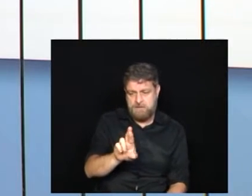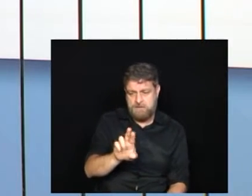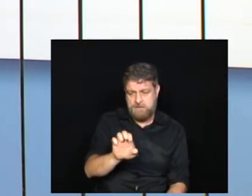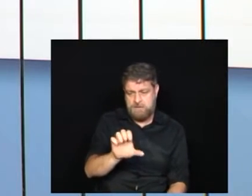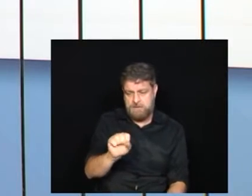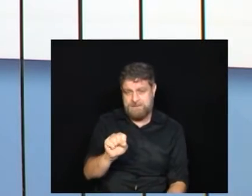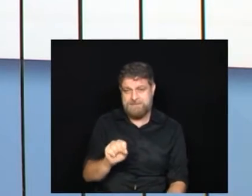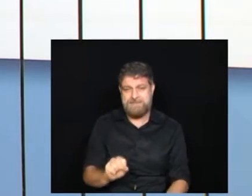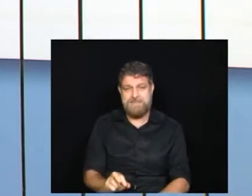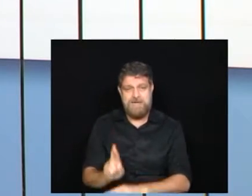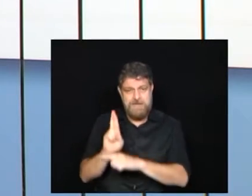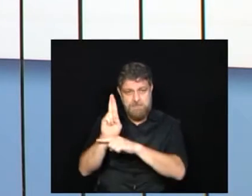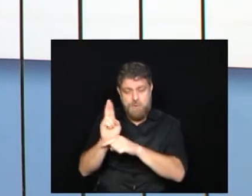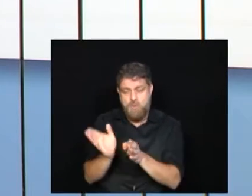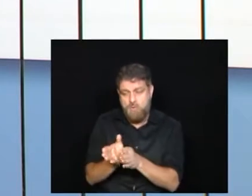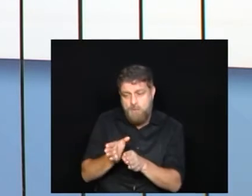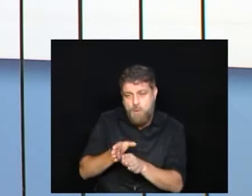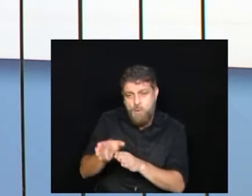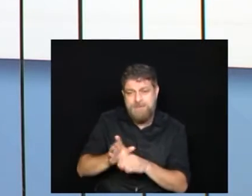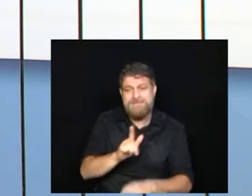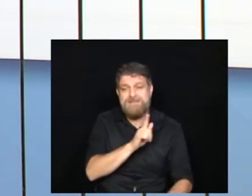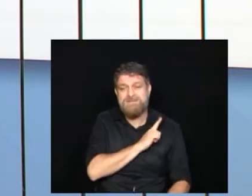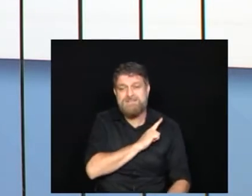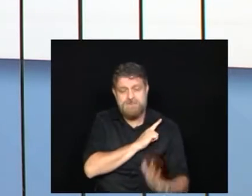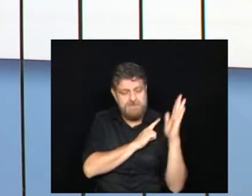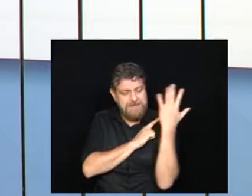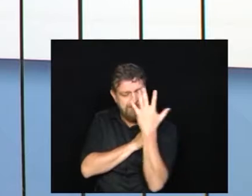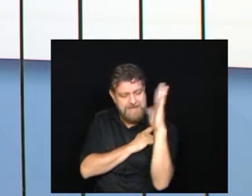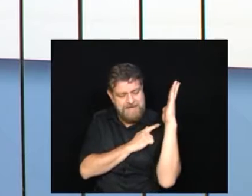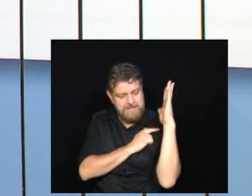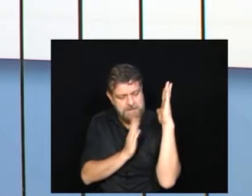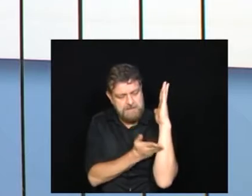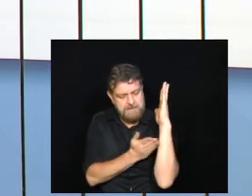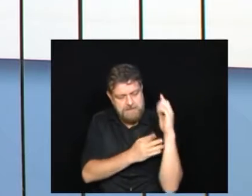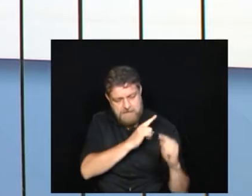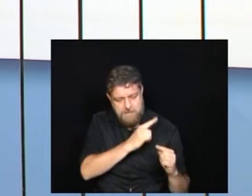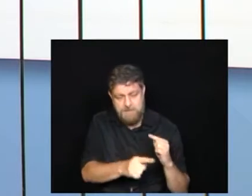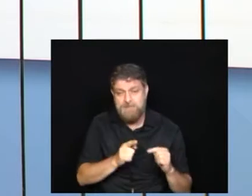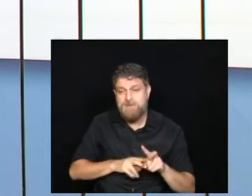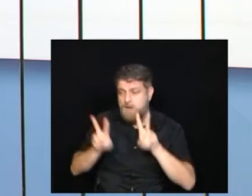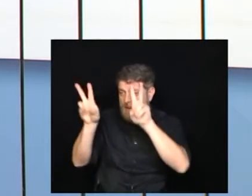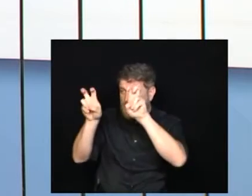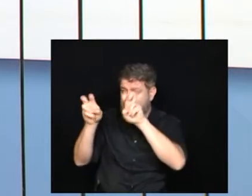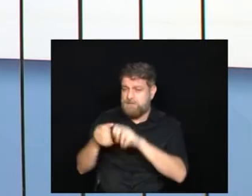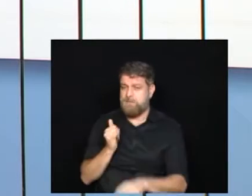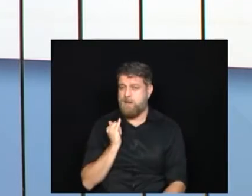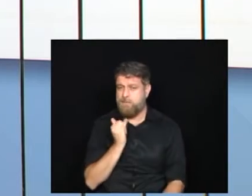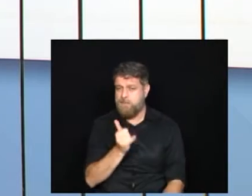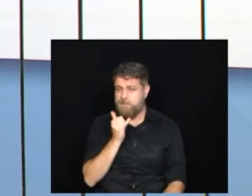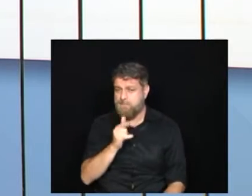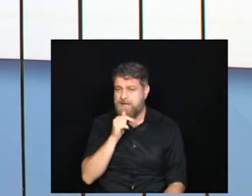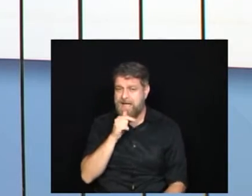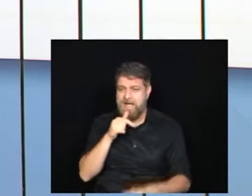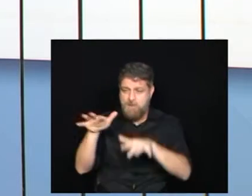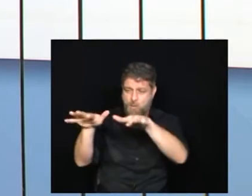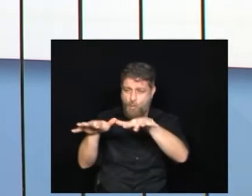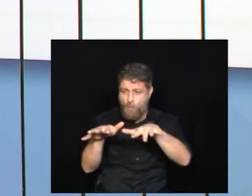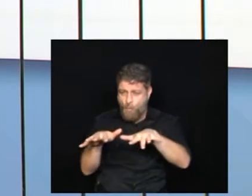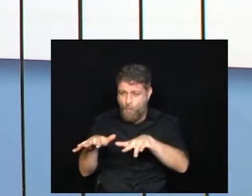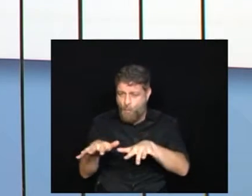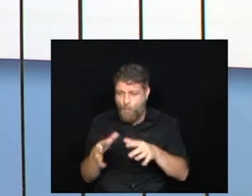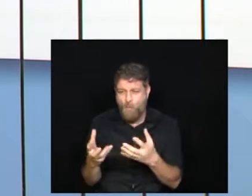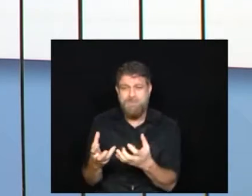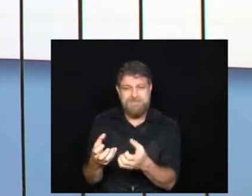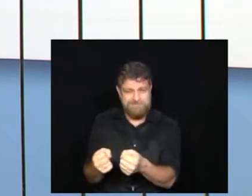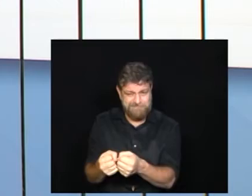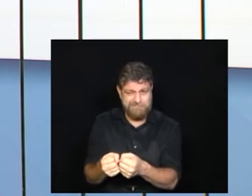o CONGEAPA, o Conselho Gestor da APA, e entre os temas abordados, crise hídrica no município,